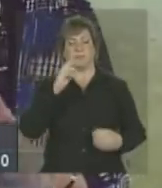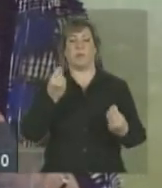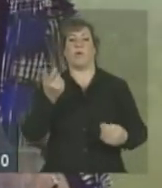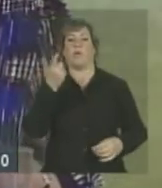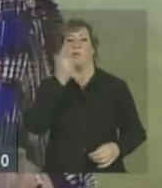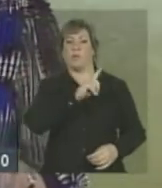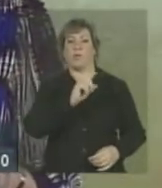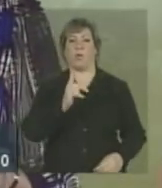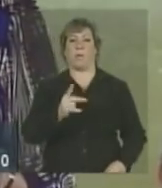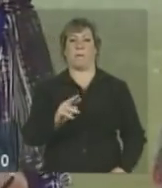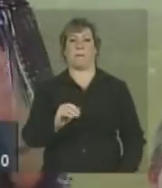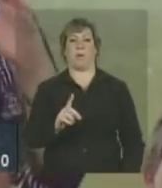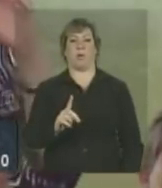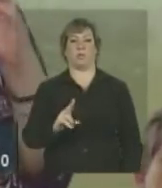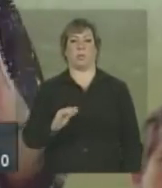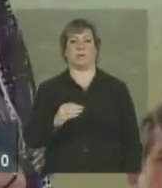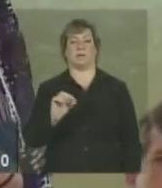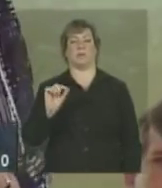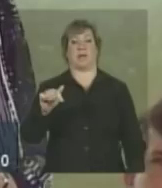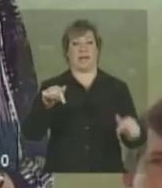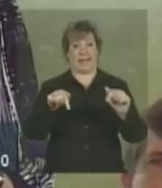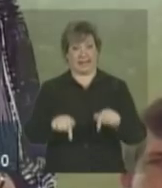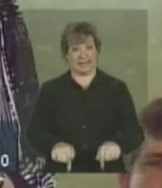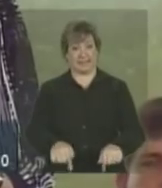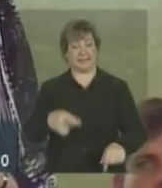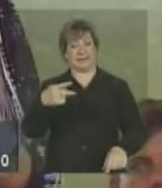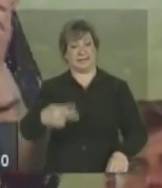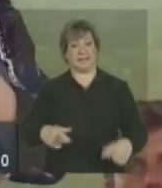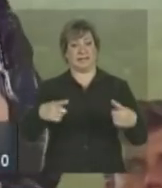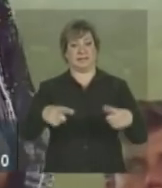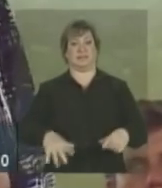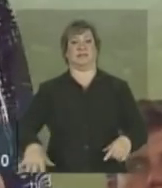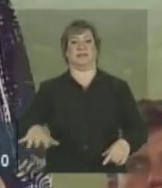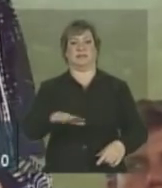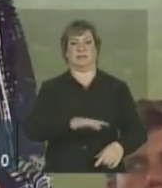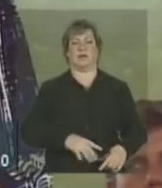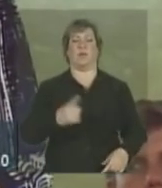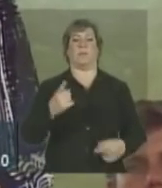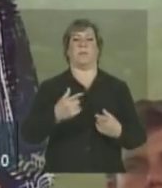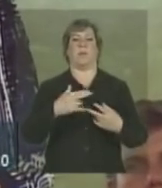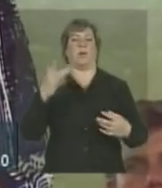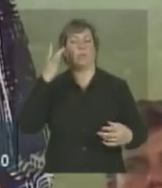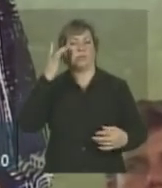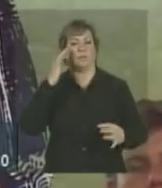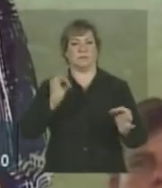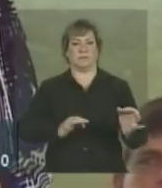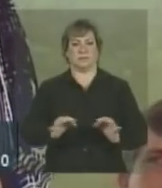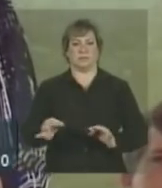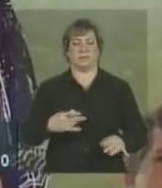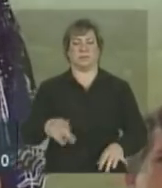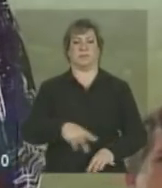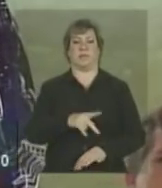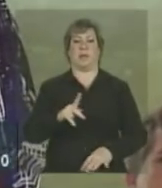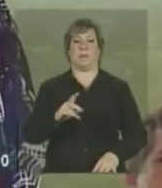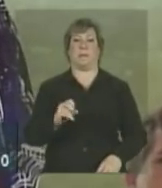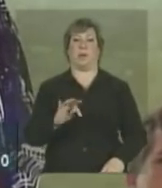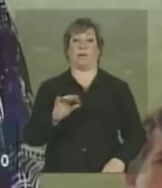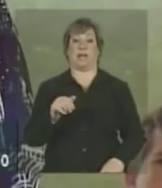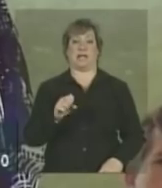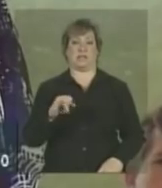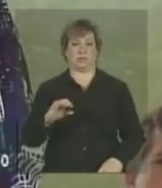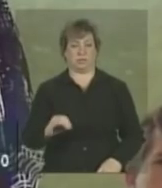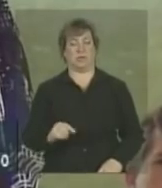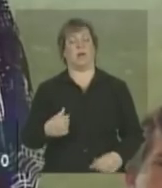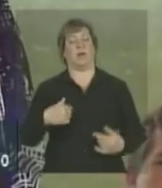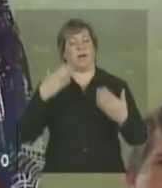viabilizar a produção aqui nessa região de algo que é estratégico para o país, que é o potássio. Agradeço a